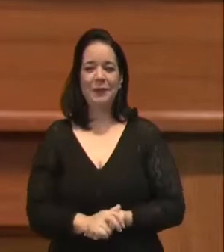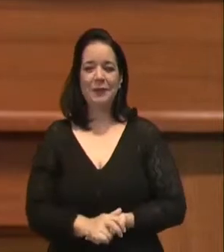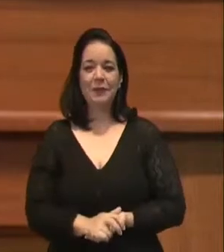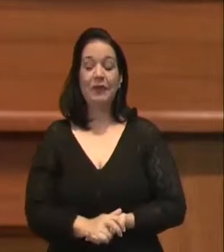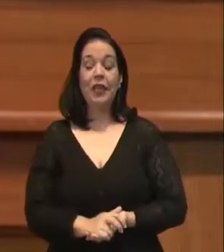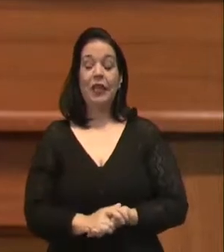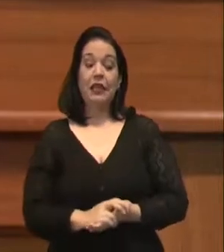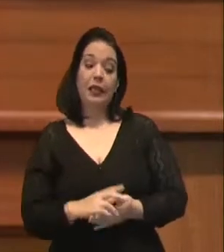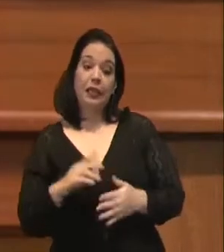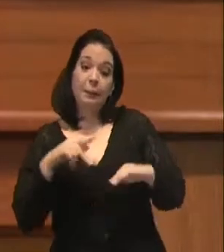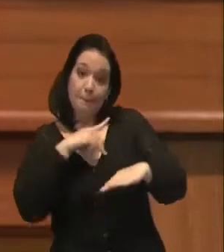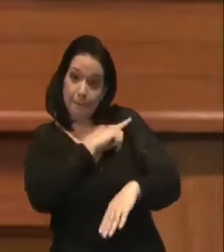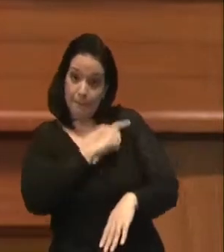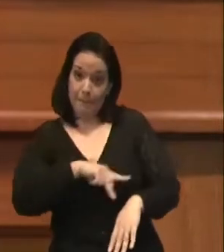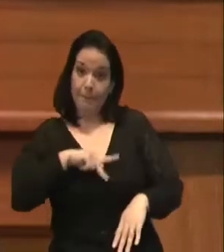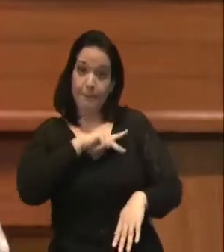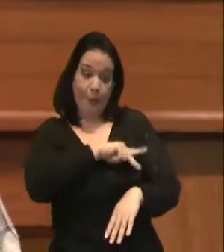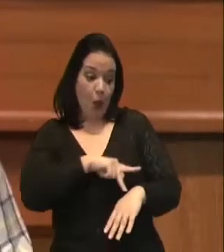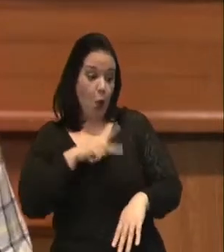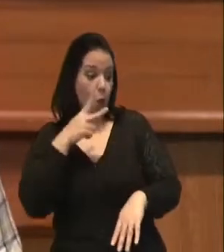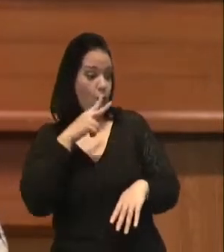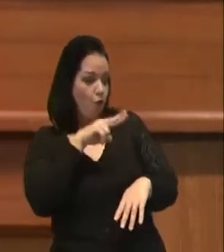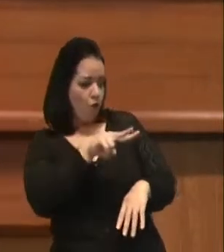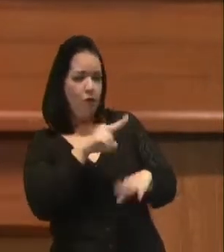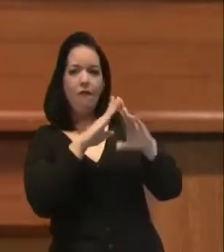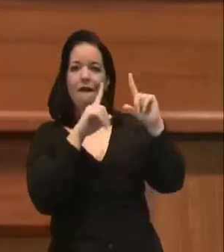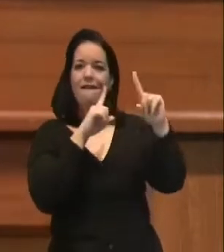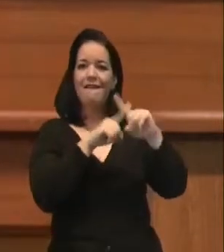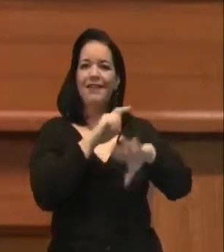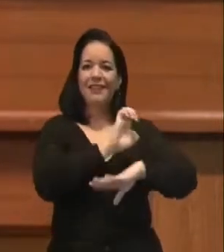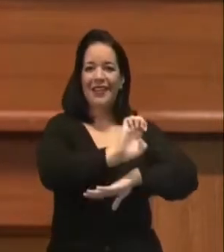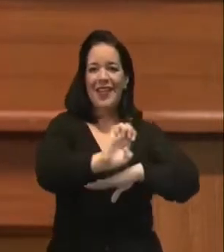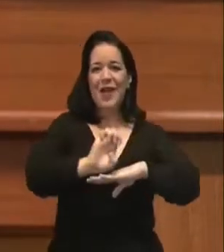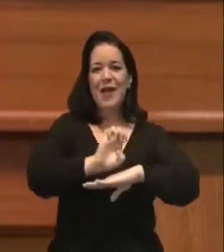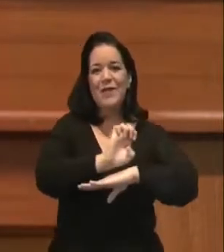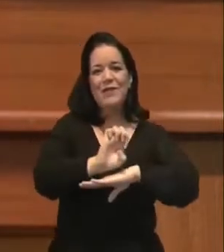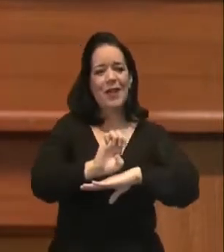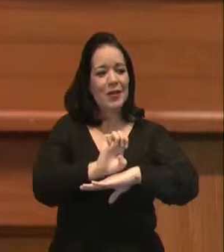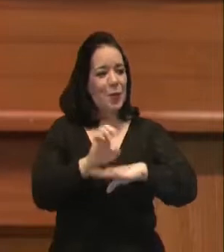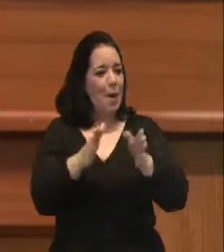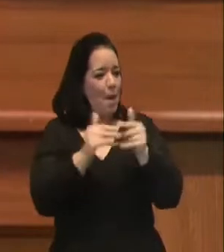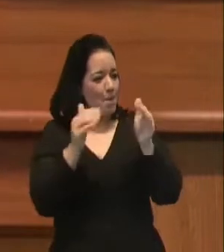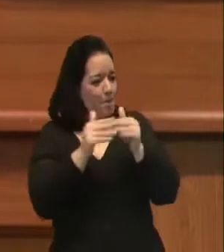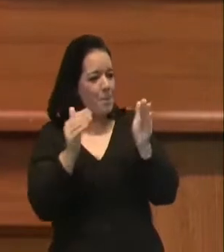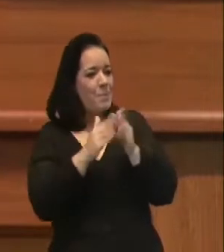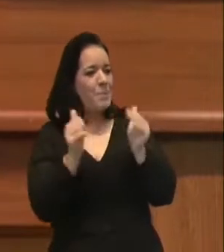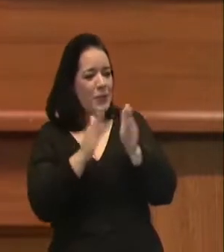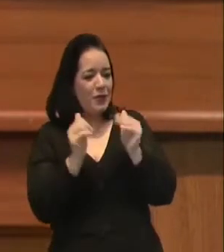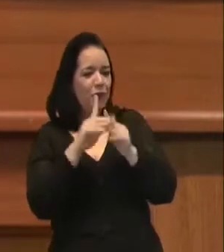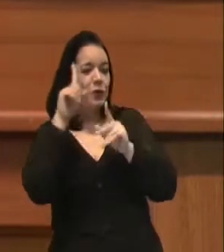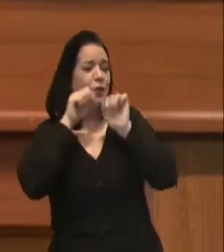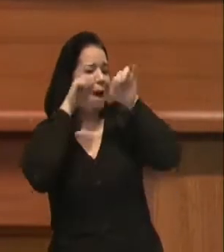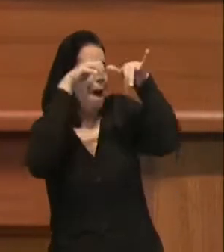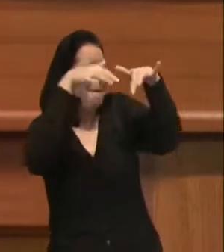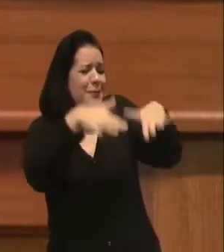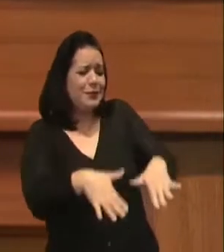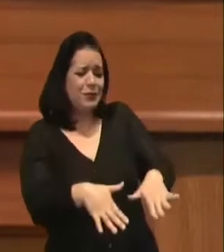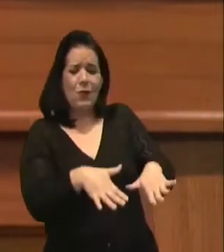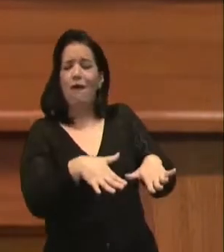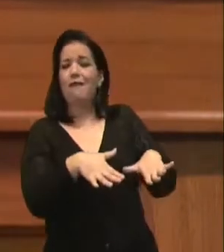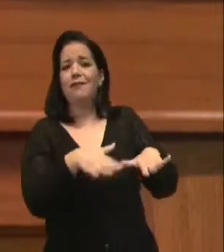pede uma coisa importante. Paulo faz o que nós chamamos de uma oração pela